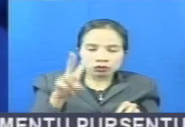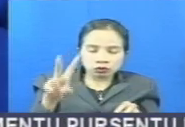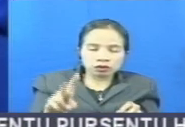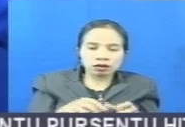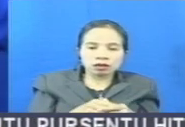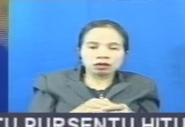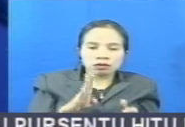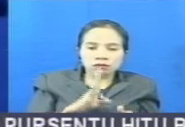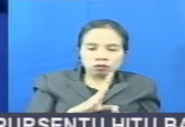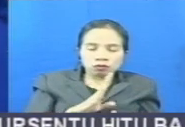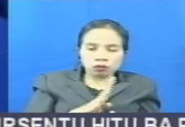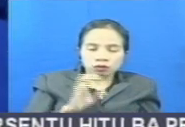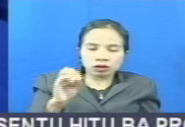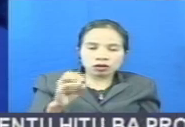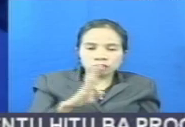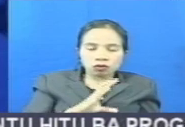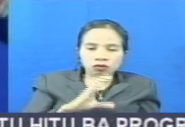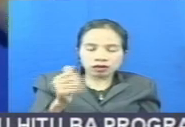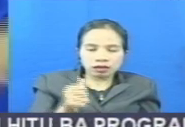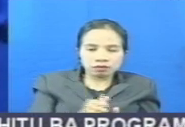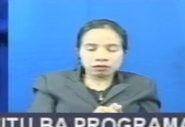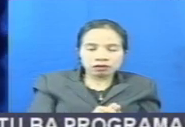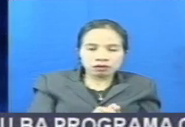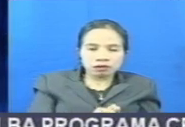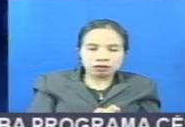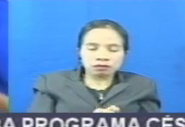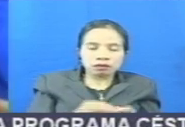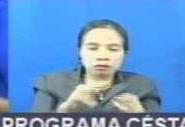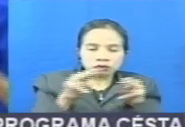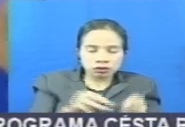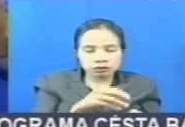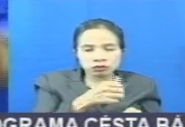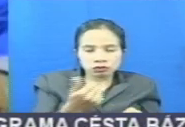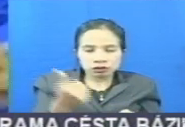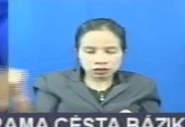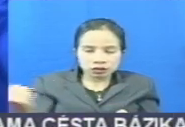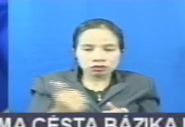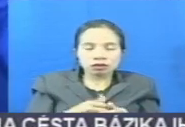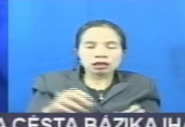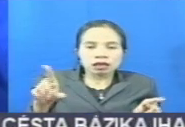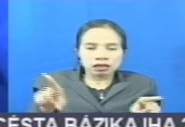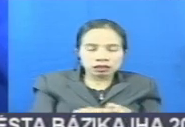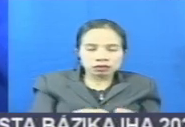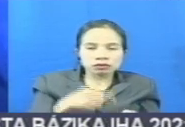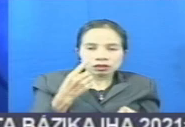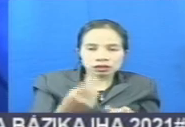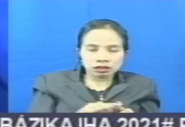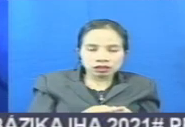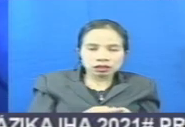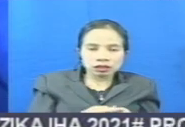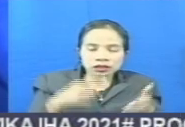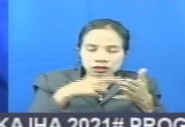no Covalima, não fosse Bonaro Covalima, para o município ser selo. Nesse ano é o tema, a resolução nesse